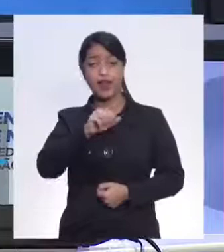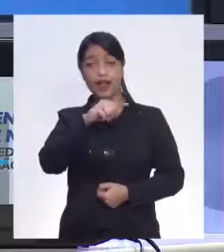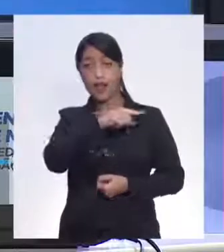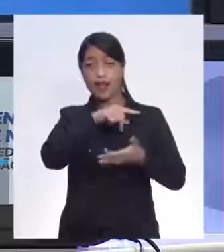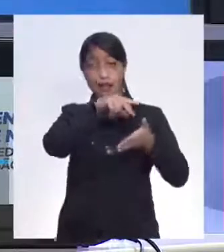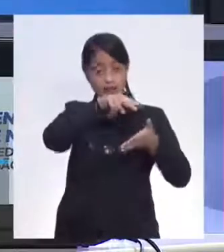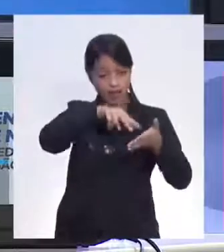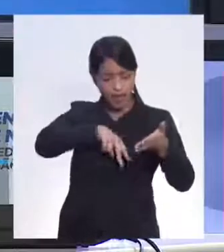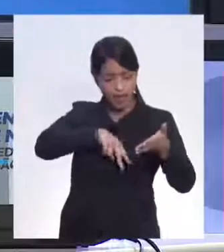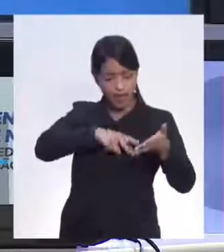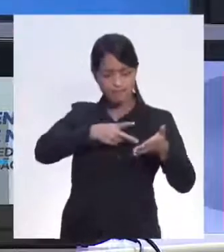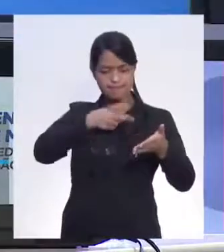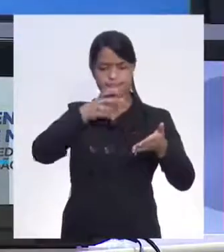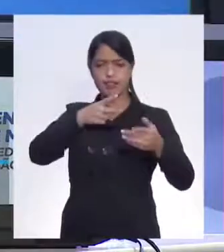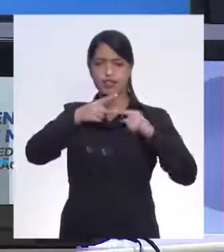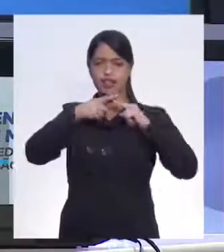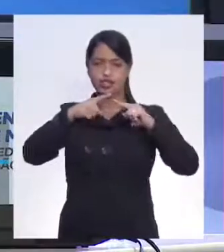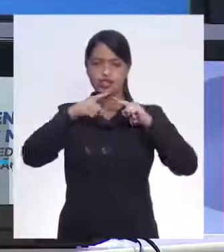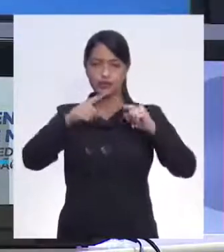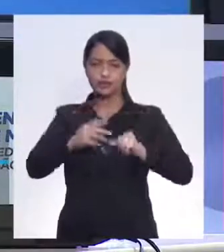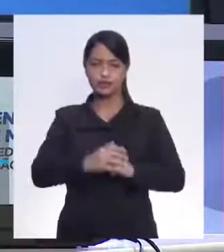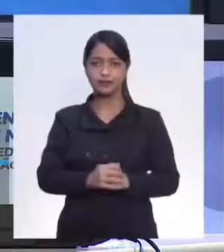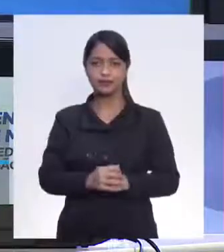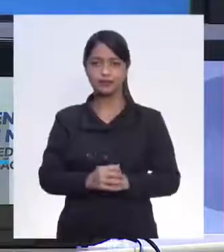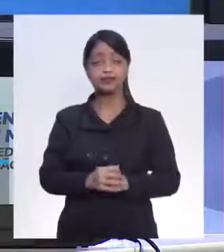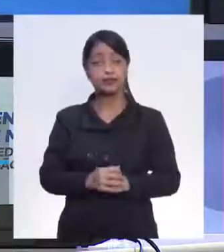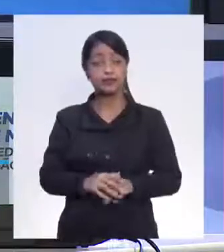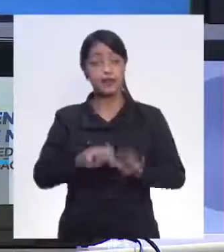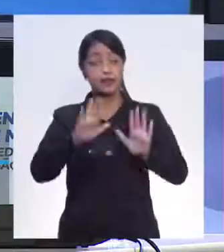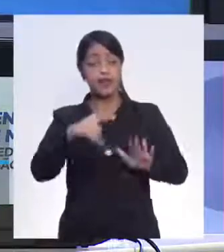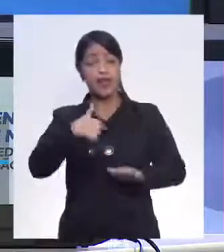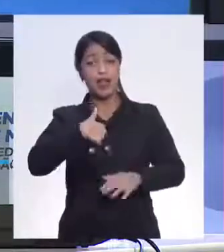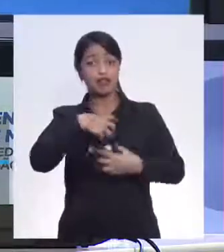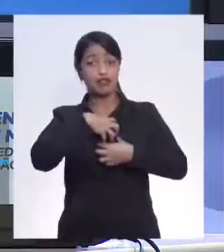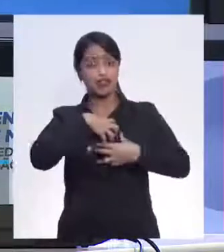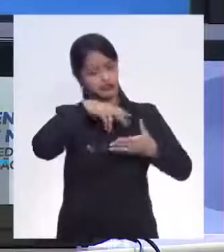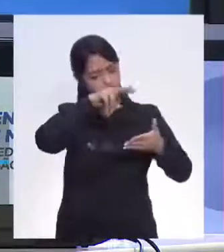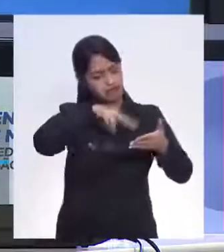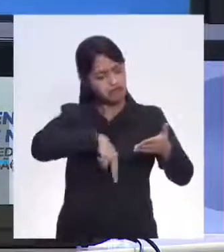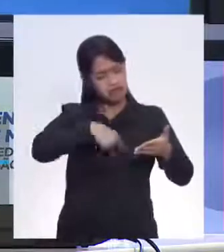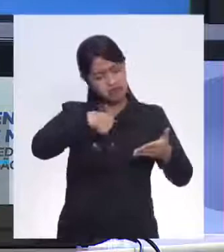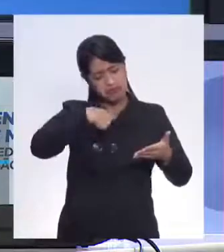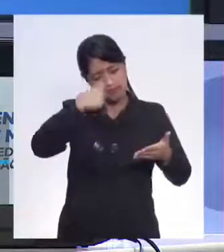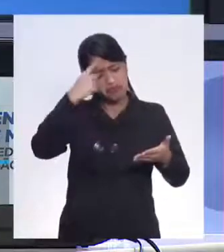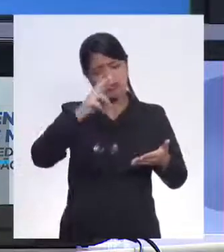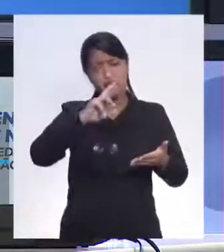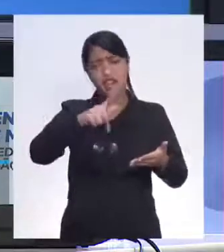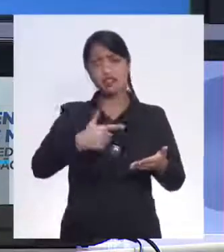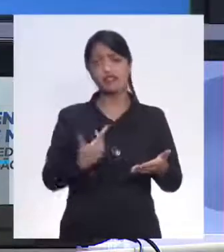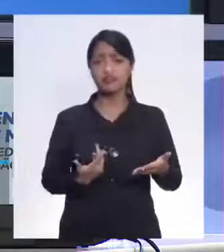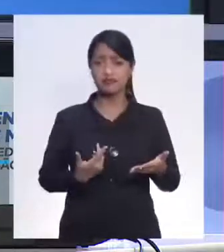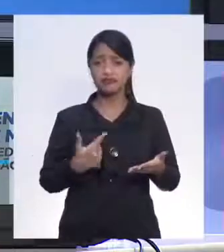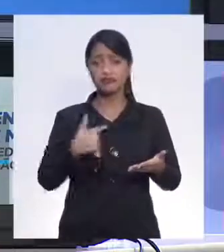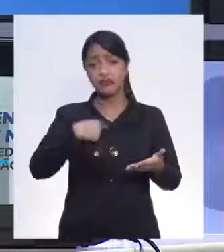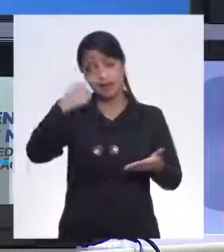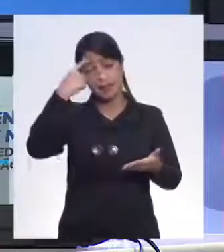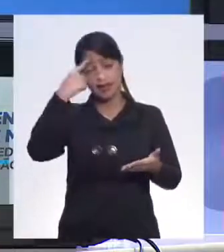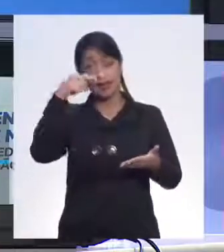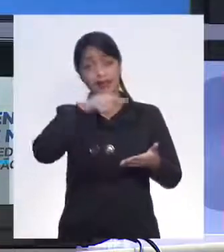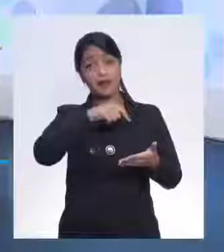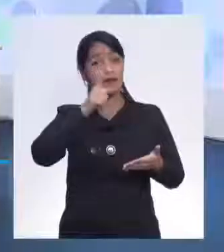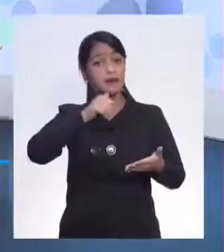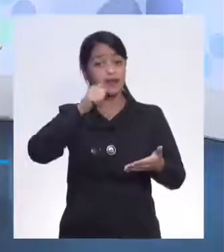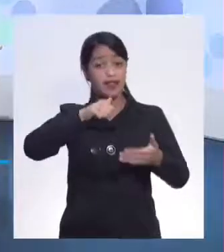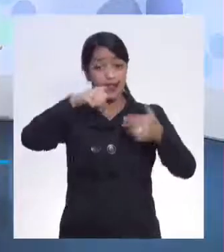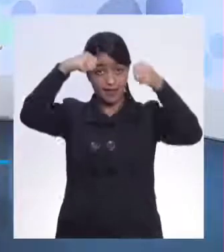lendo, mas a minha visão, por exemplo, foi até que outra, porque ela trouxe isso e quando eu li eu pensei, a Emília tem esse papel